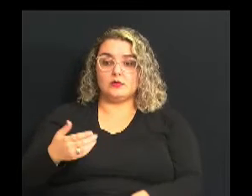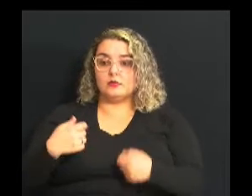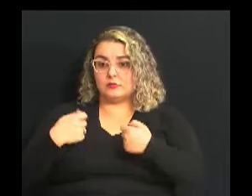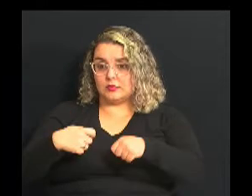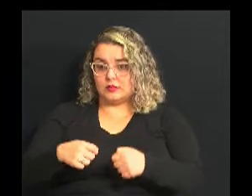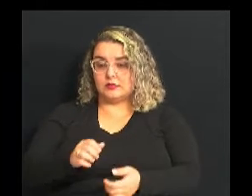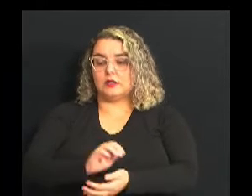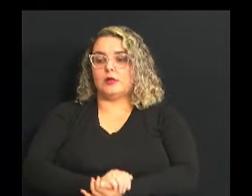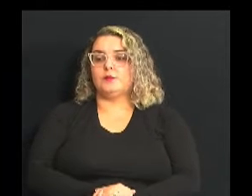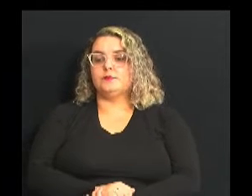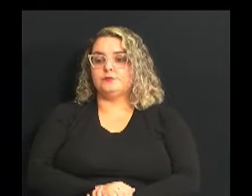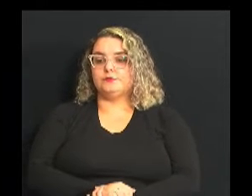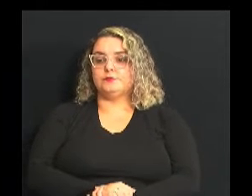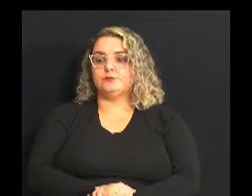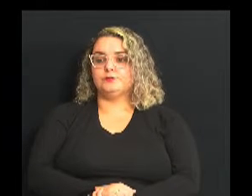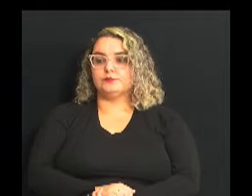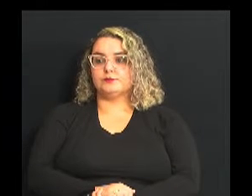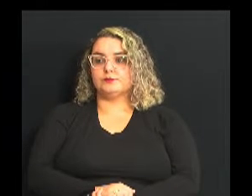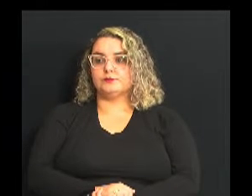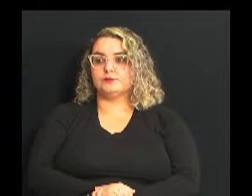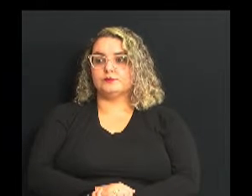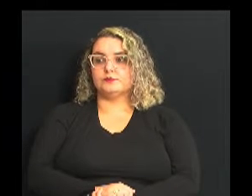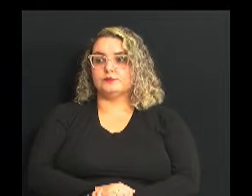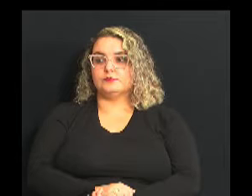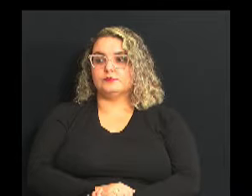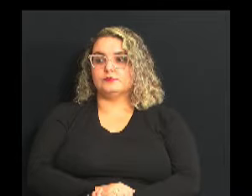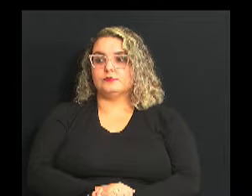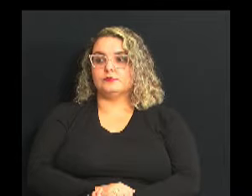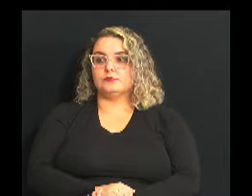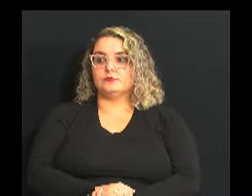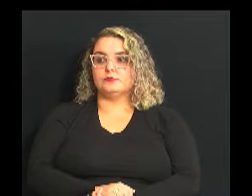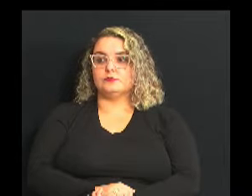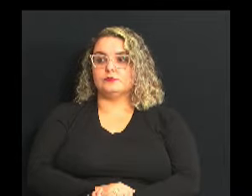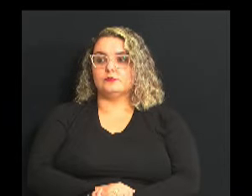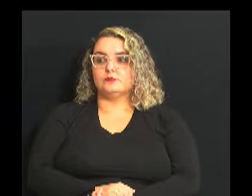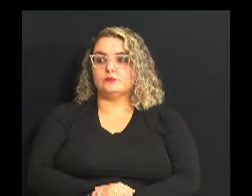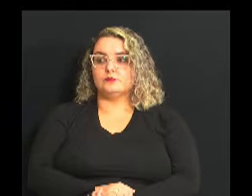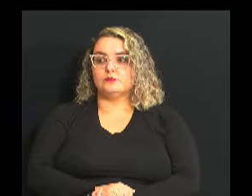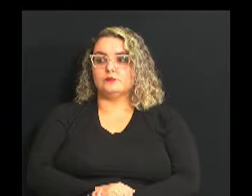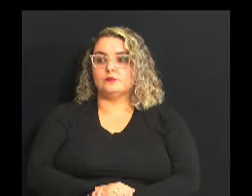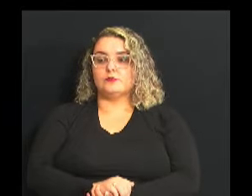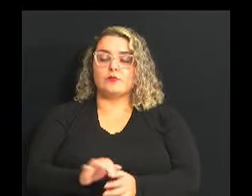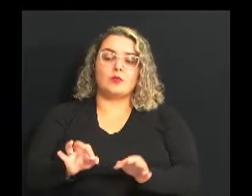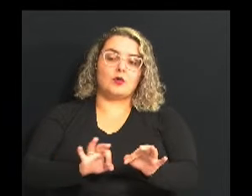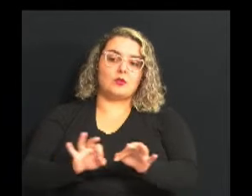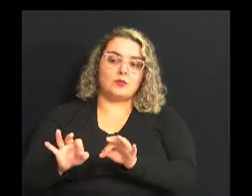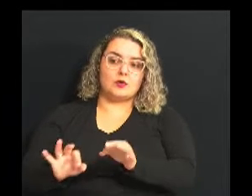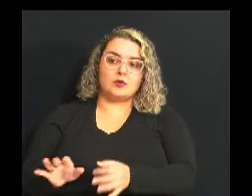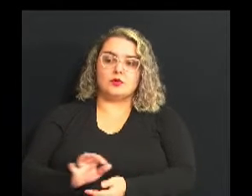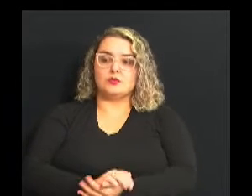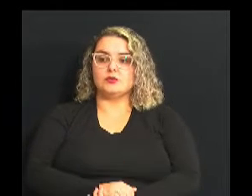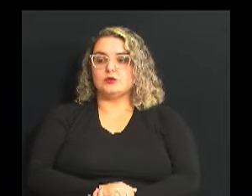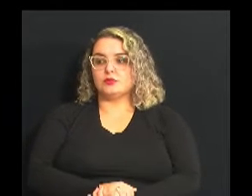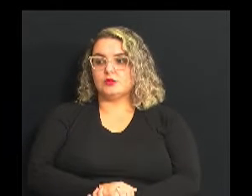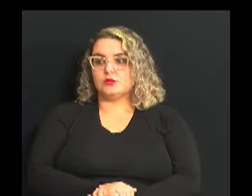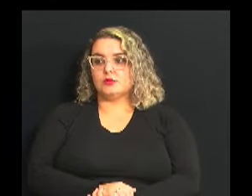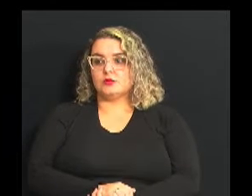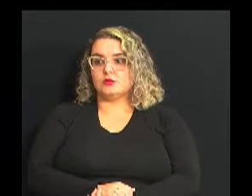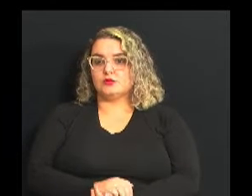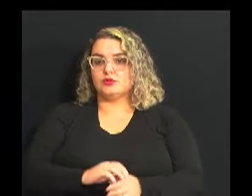né? Falando um pouco aqui de projetos mais de compliance,